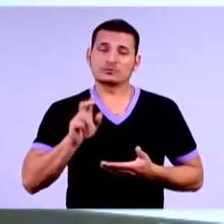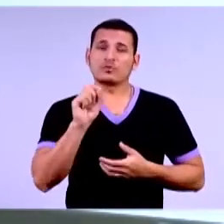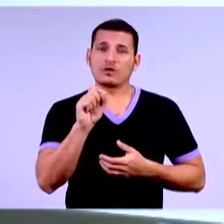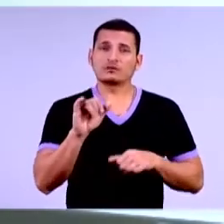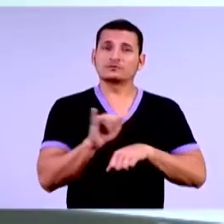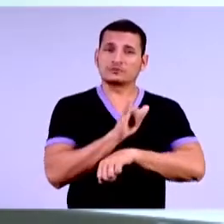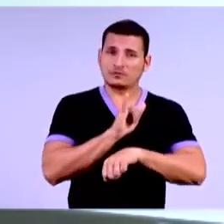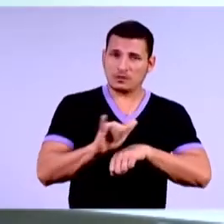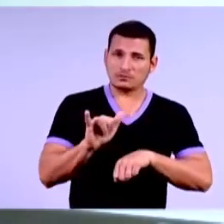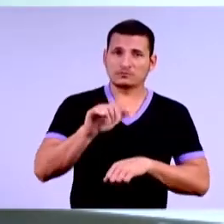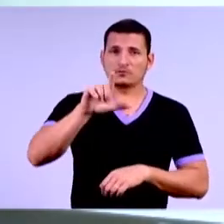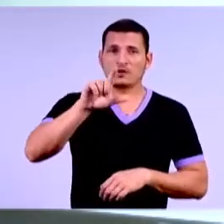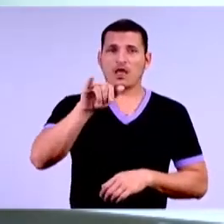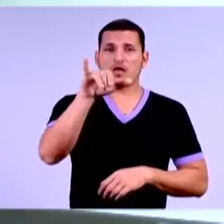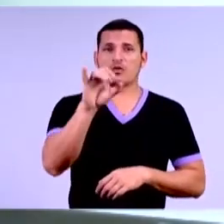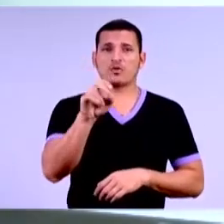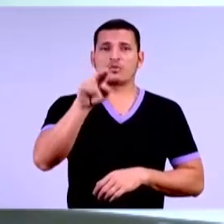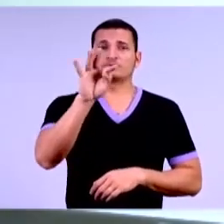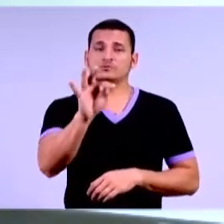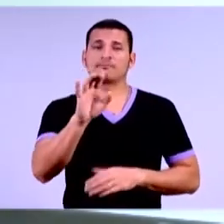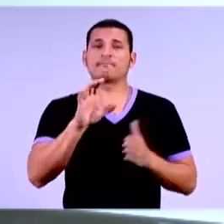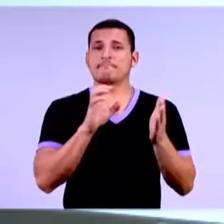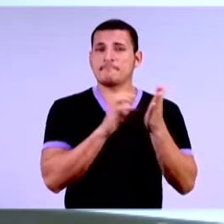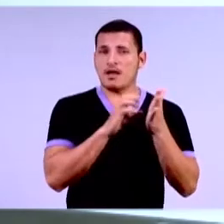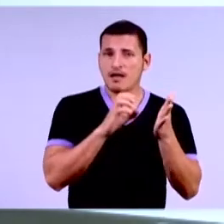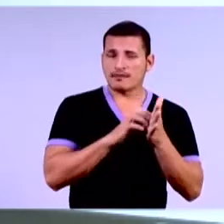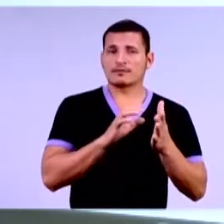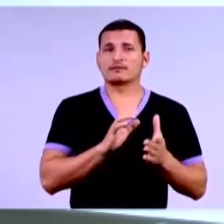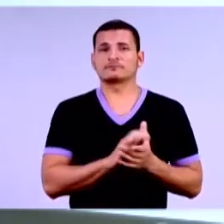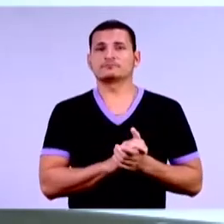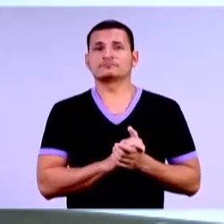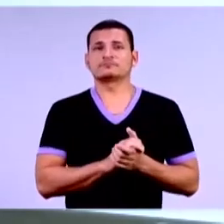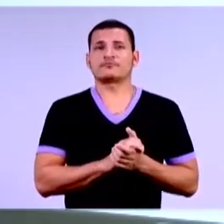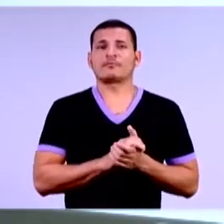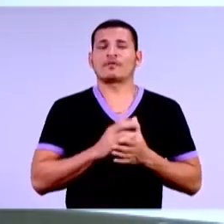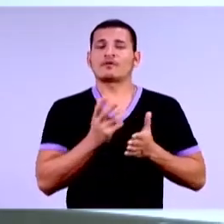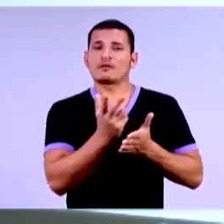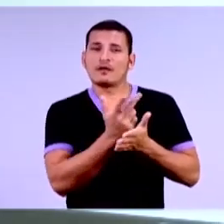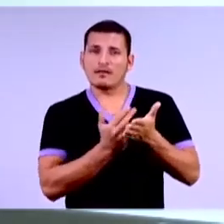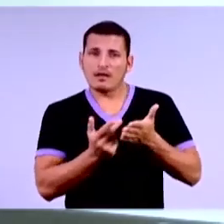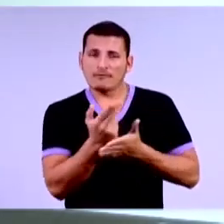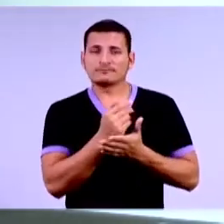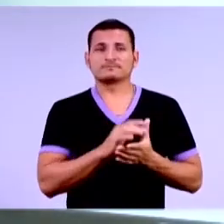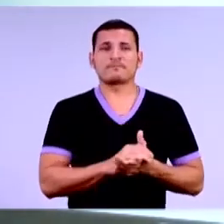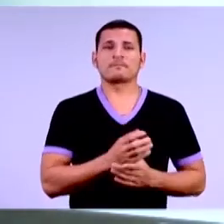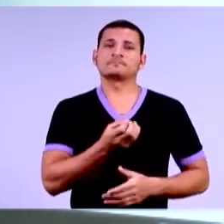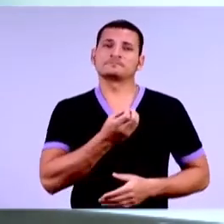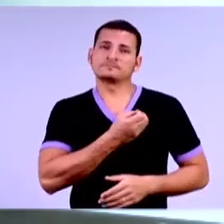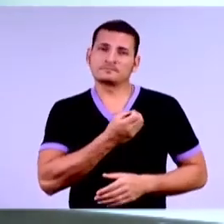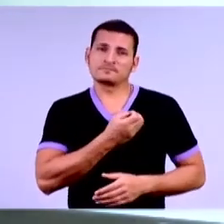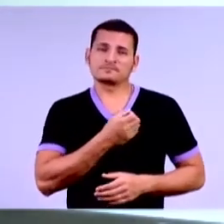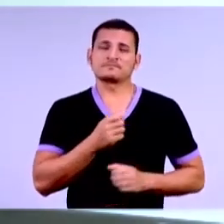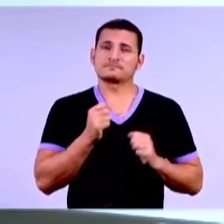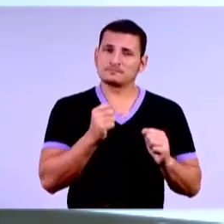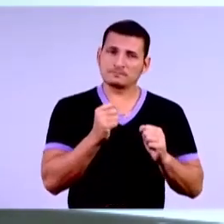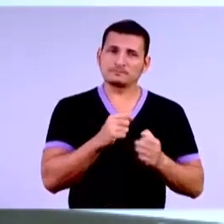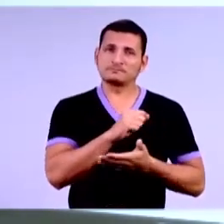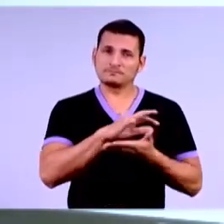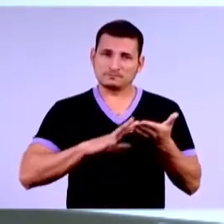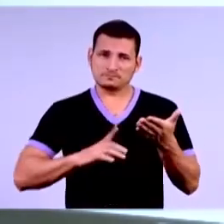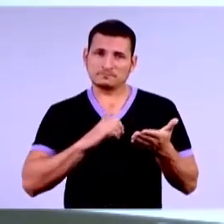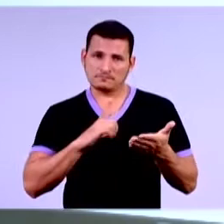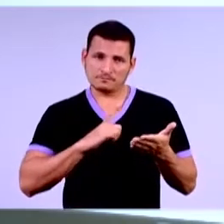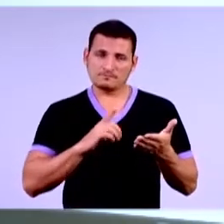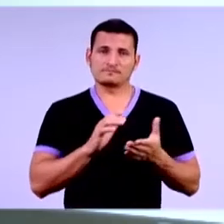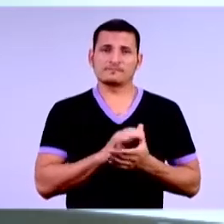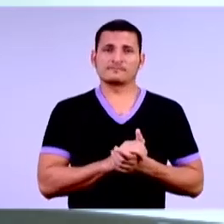do layout das marcas fotográficas que são os gráficos os números que podem aparecer símbolos